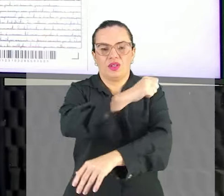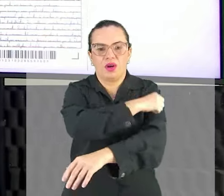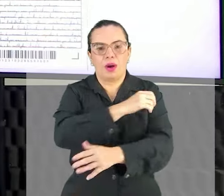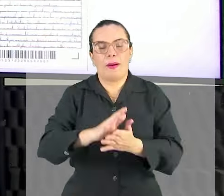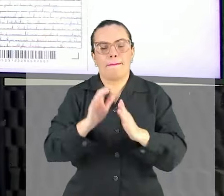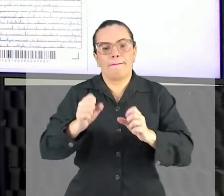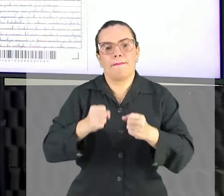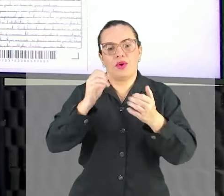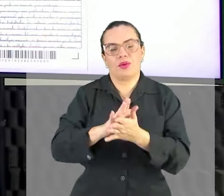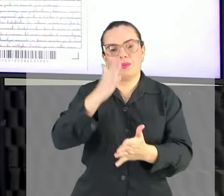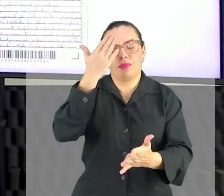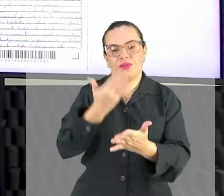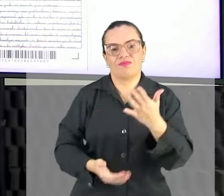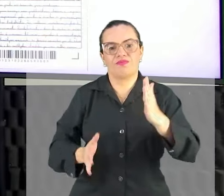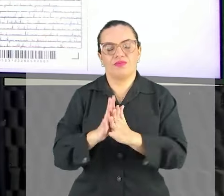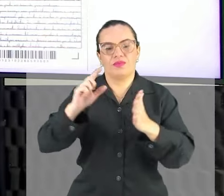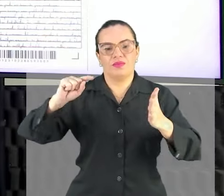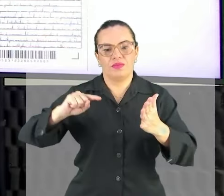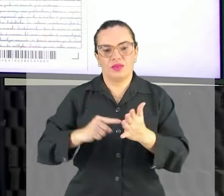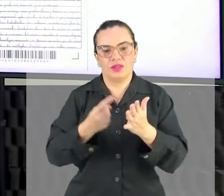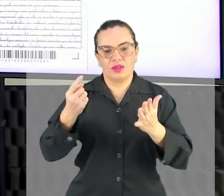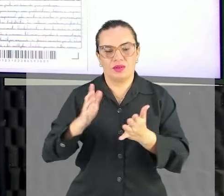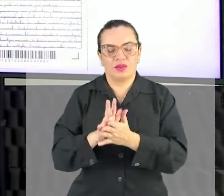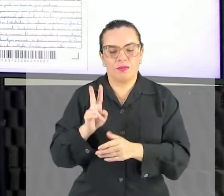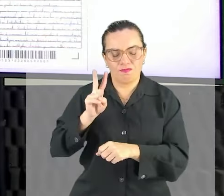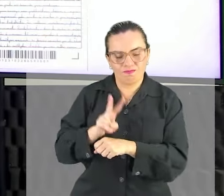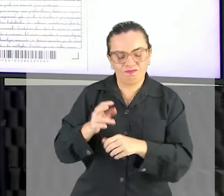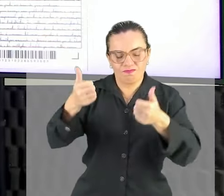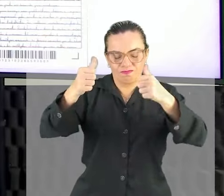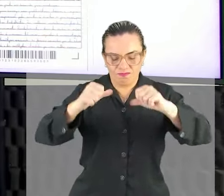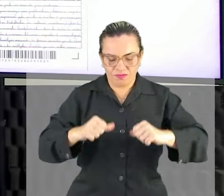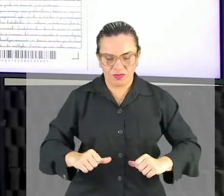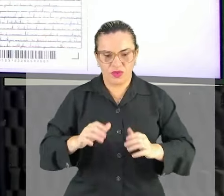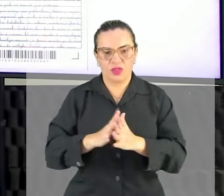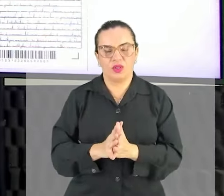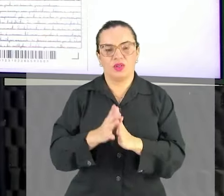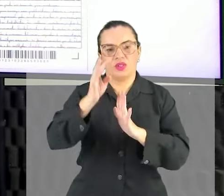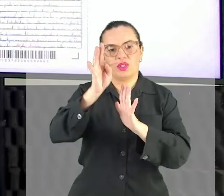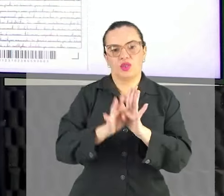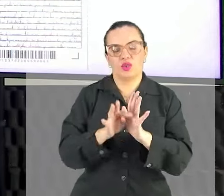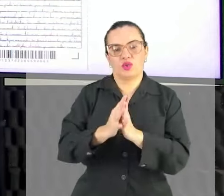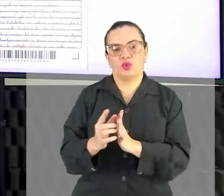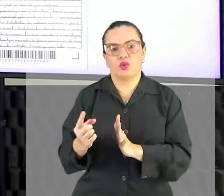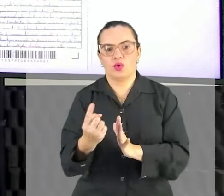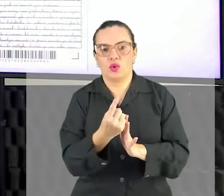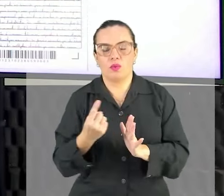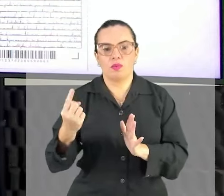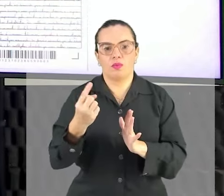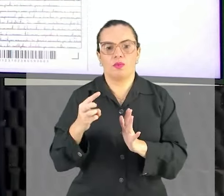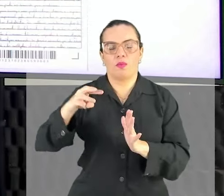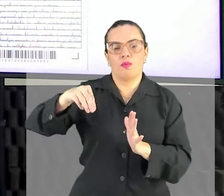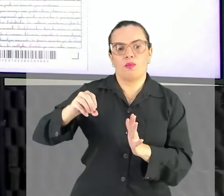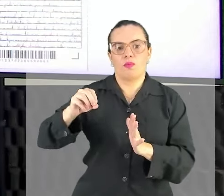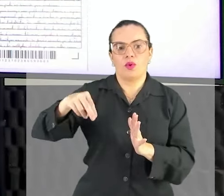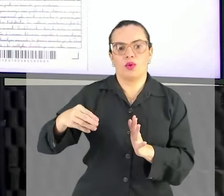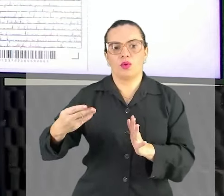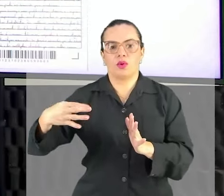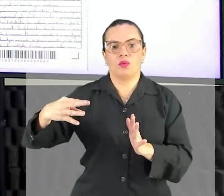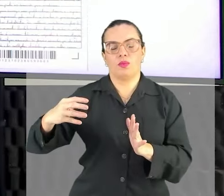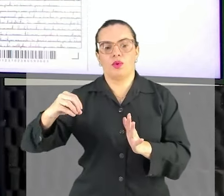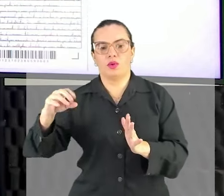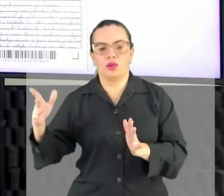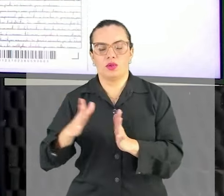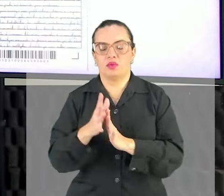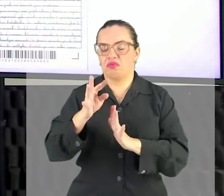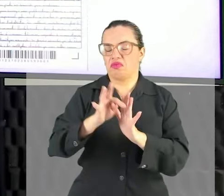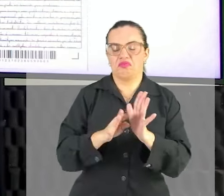perder ponto, porque o Enem vai averiguar isso como um texto monobloco. O que é um texto monobloco? Um texto